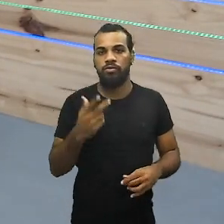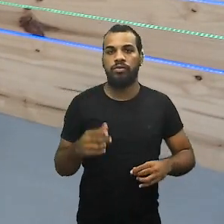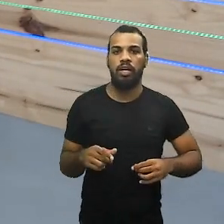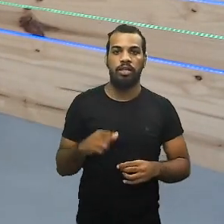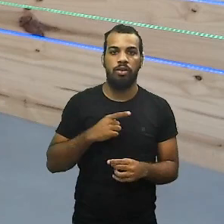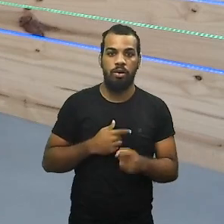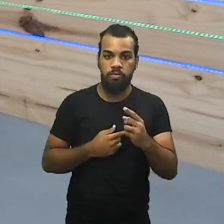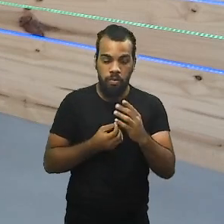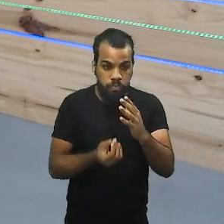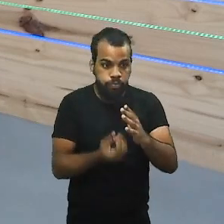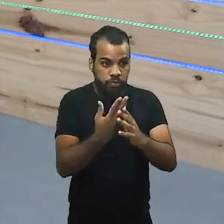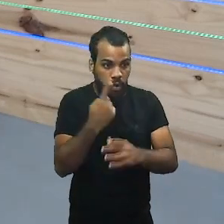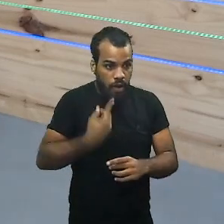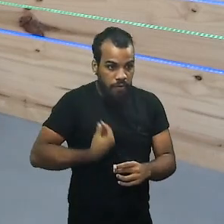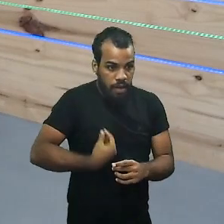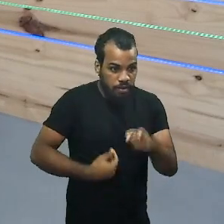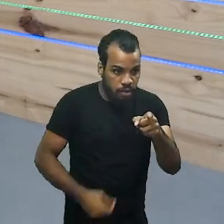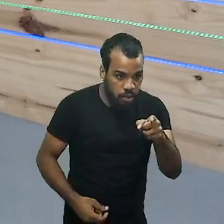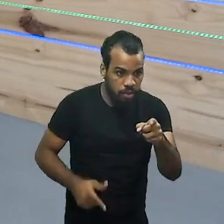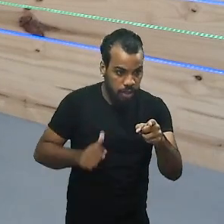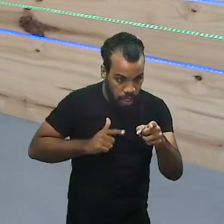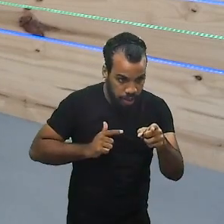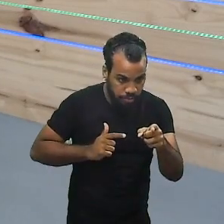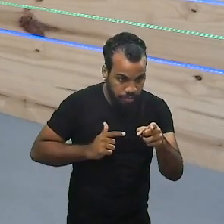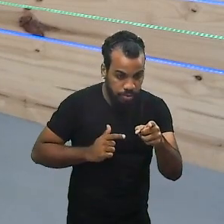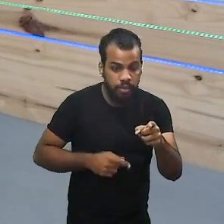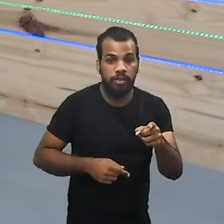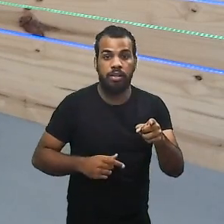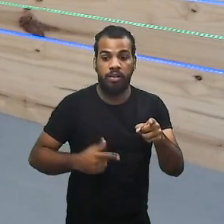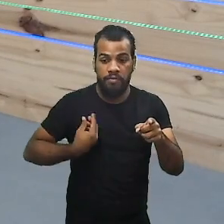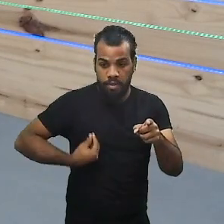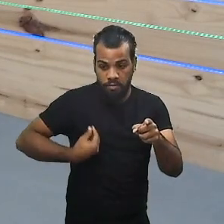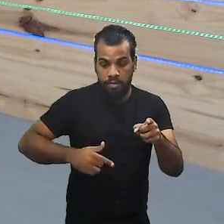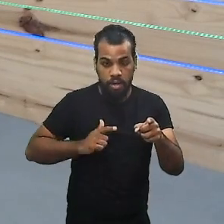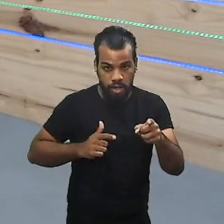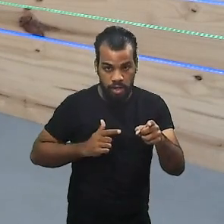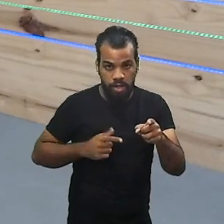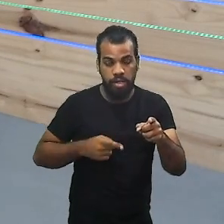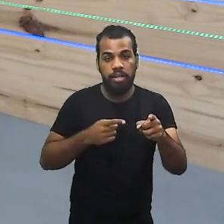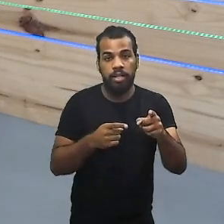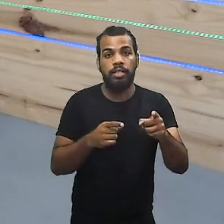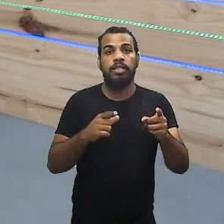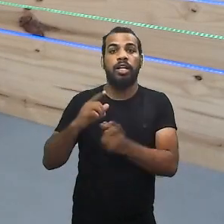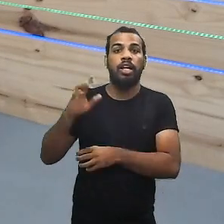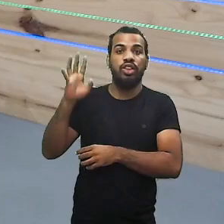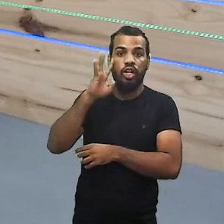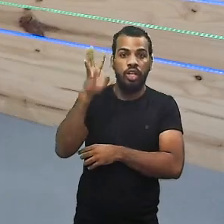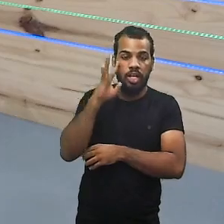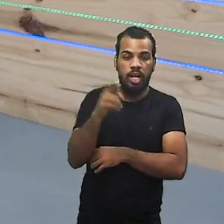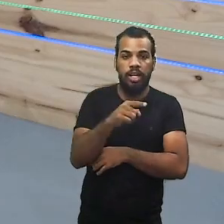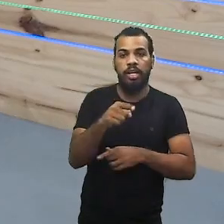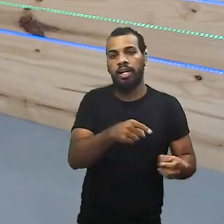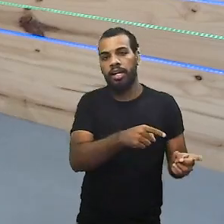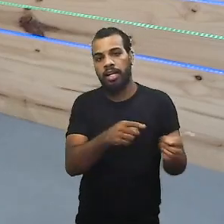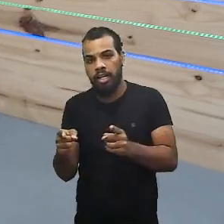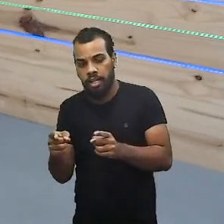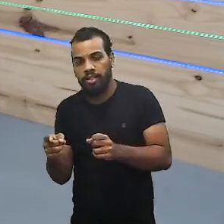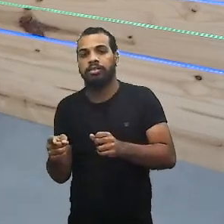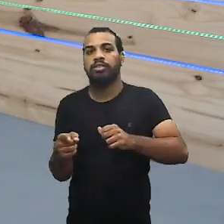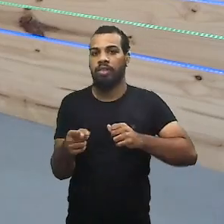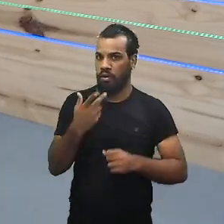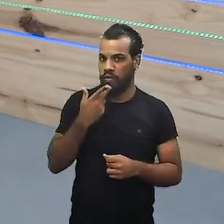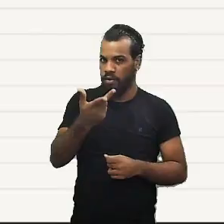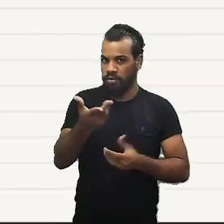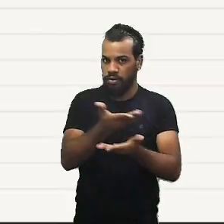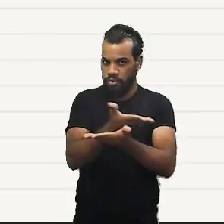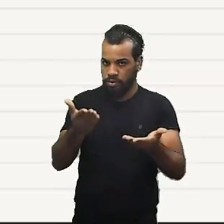bum, apareceu o ser vivo, a partir desse ser vivo que surgiu, a gente vai ter a teoria heterotrófica agora, que é essa que eu vou dizer a